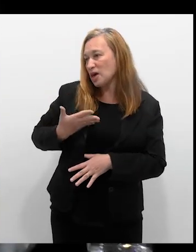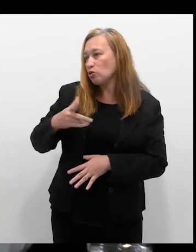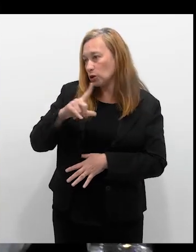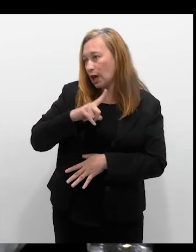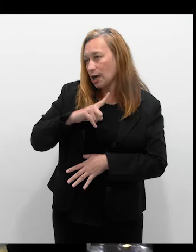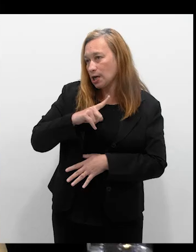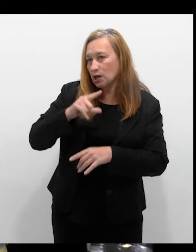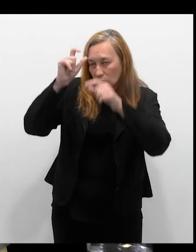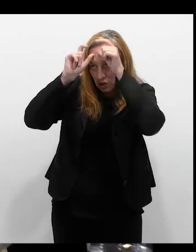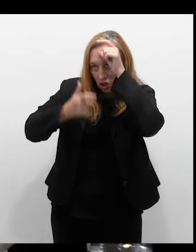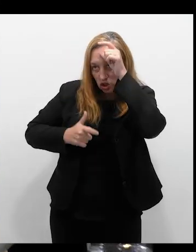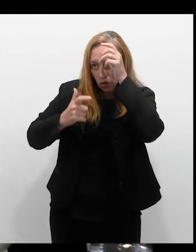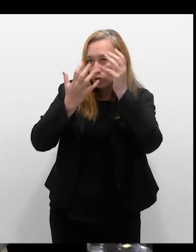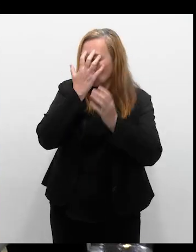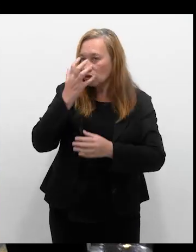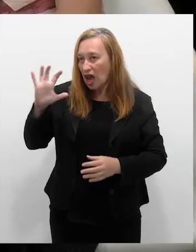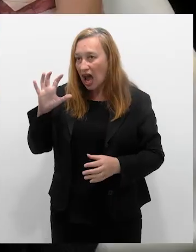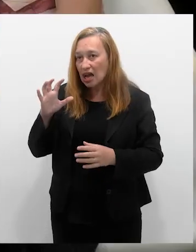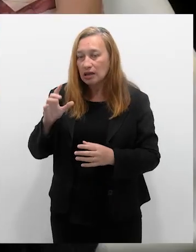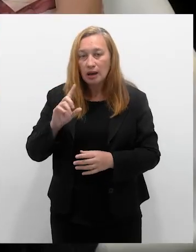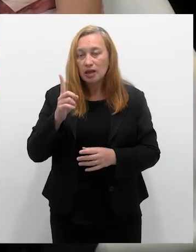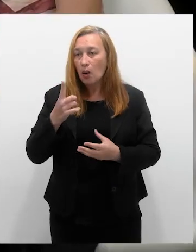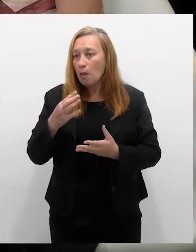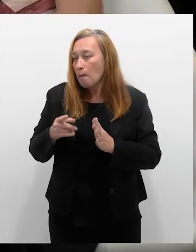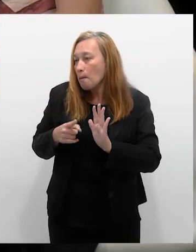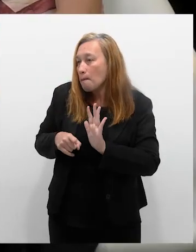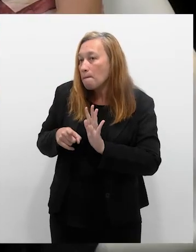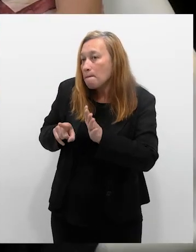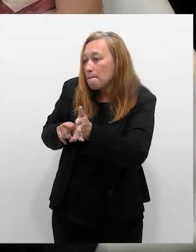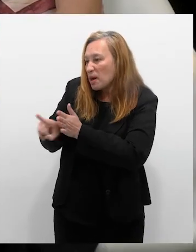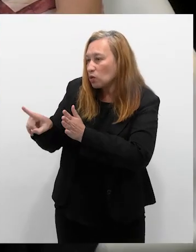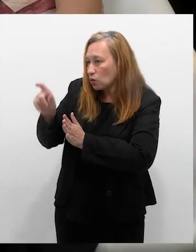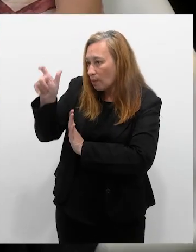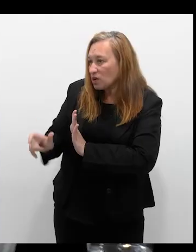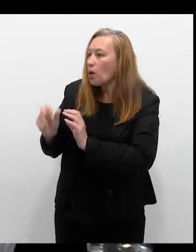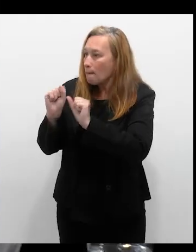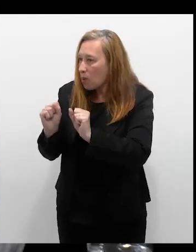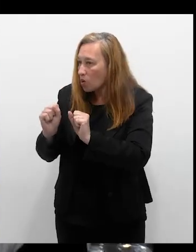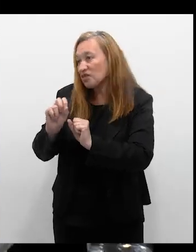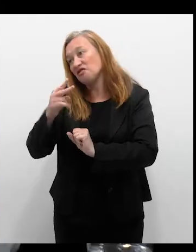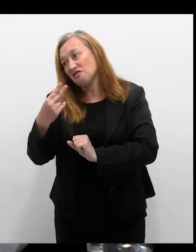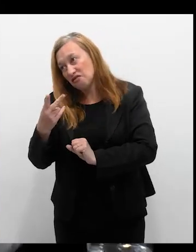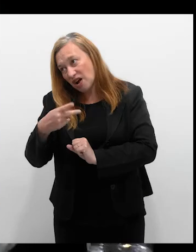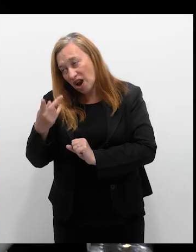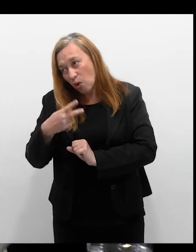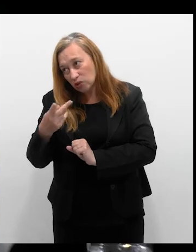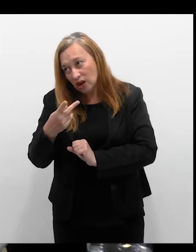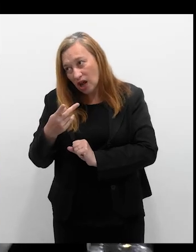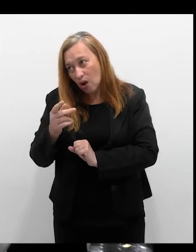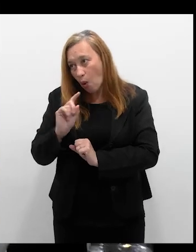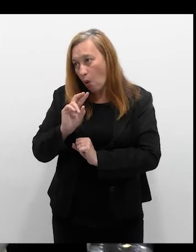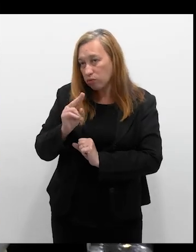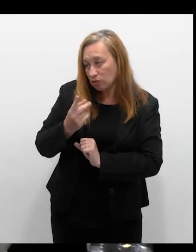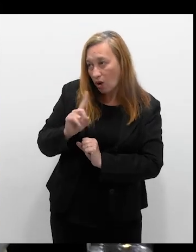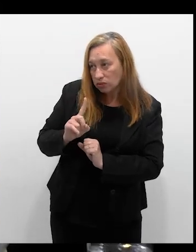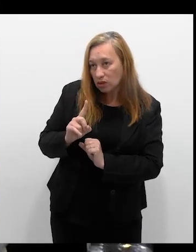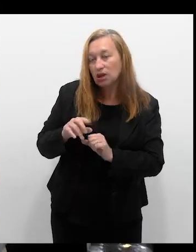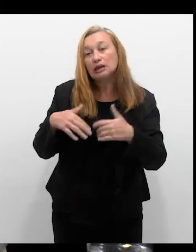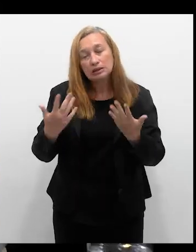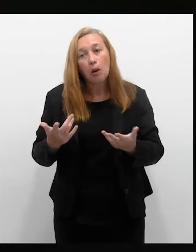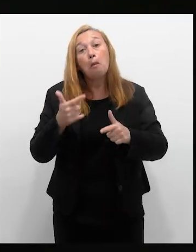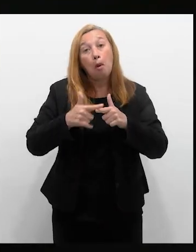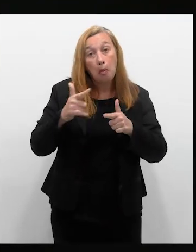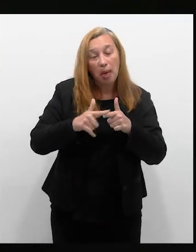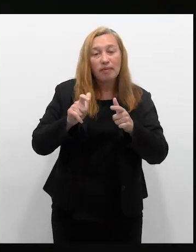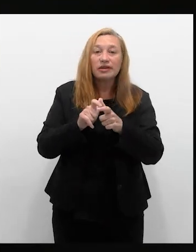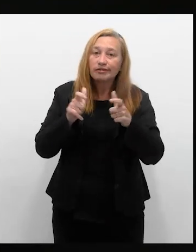por exemplo, tem o transtorno, sem consentimento da pessoa, isso pode causar mais problemas do que de fato ajudar as